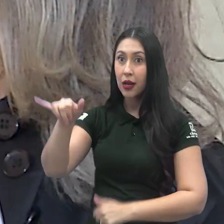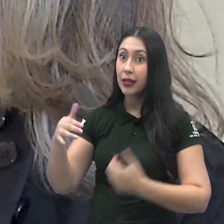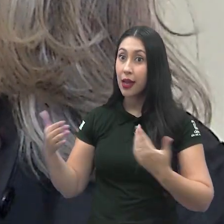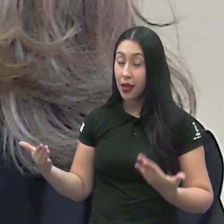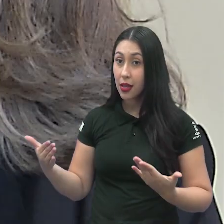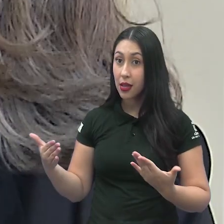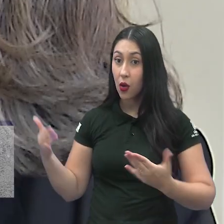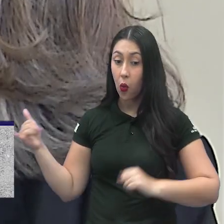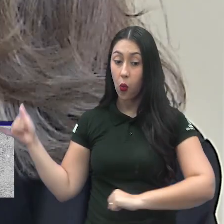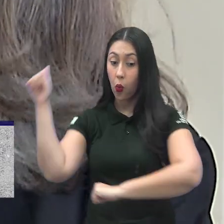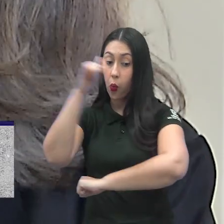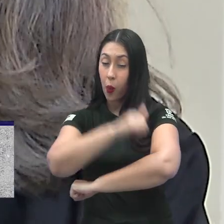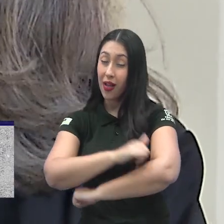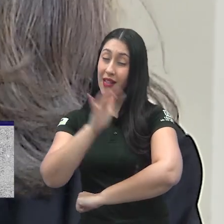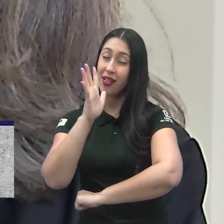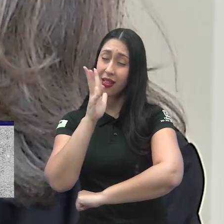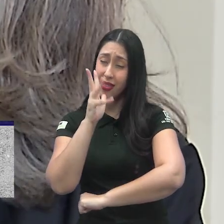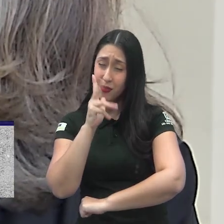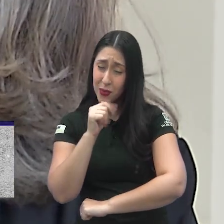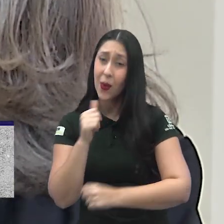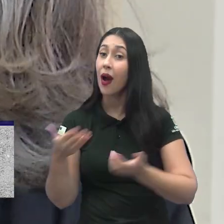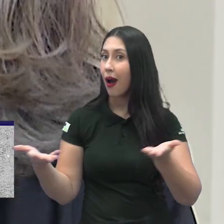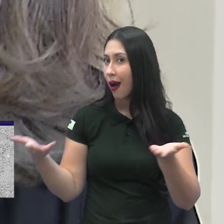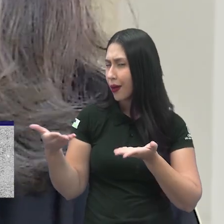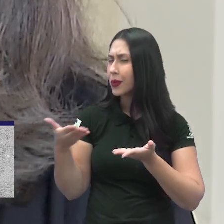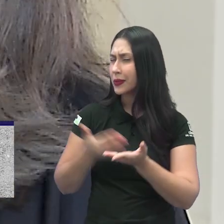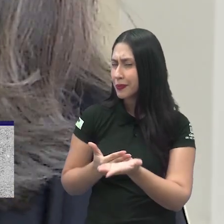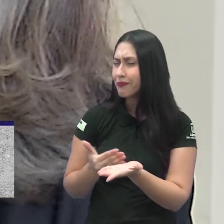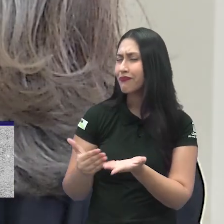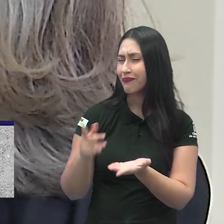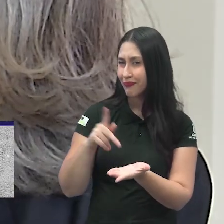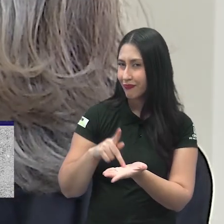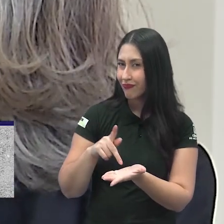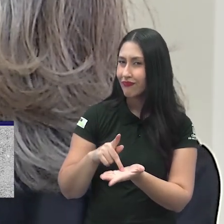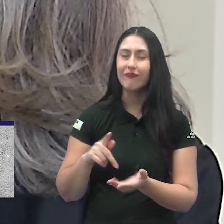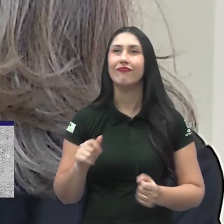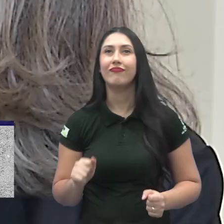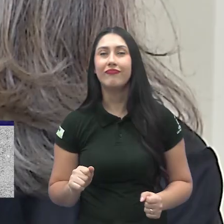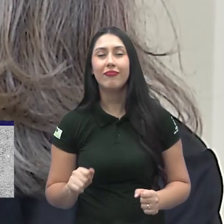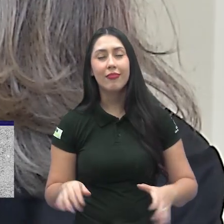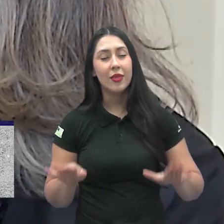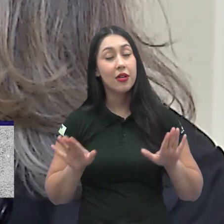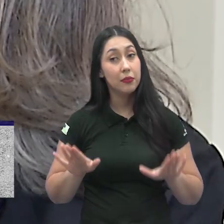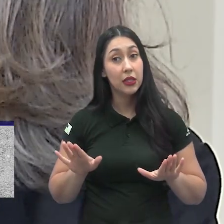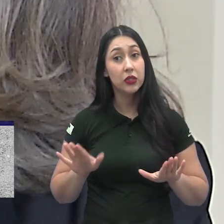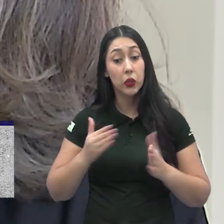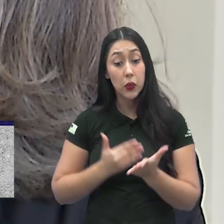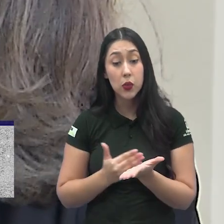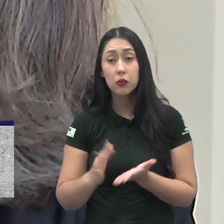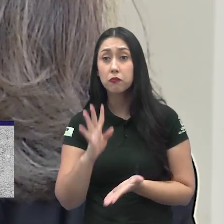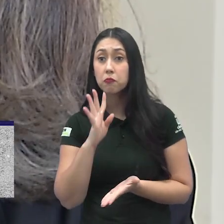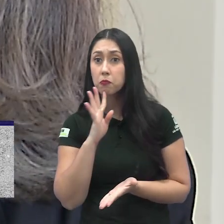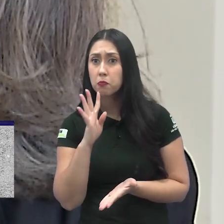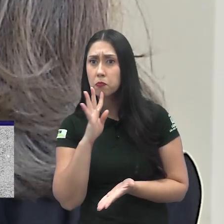O aeroporto demorou um pouquinho, né? Agora que está pegando, né? Mas eu comecei a